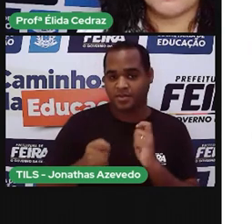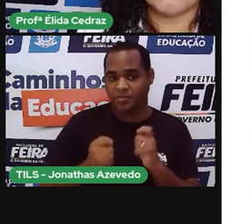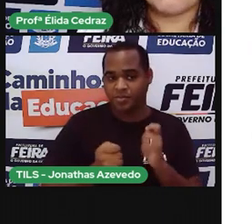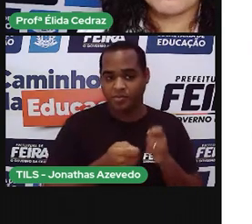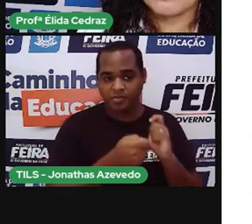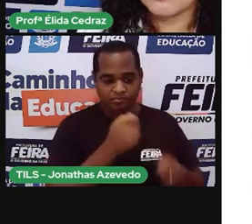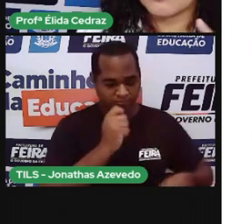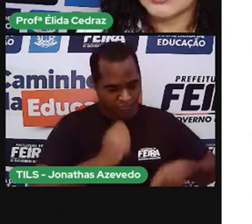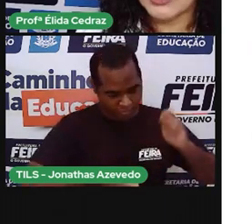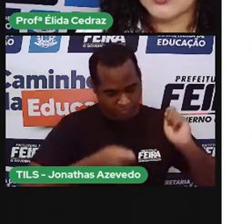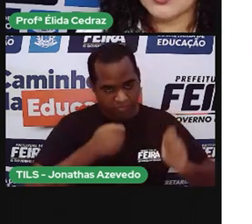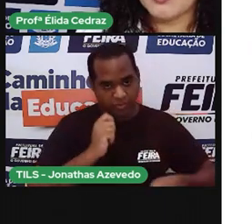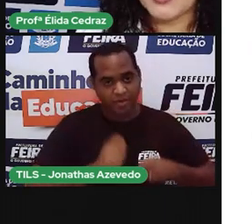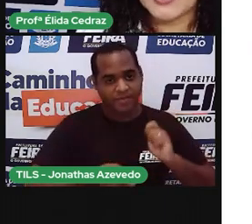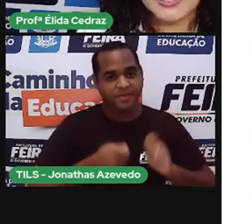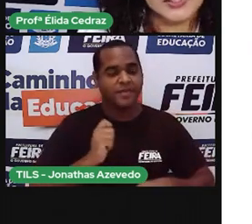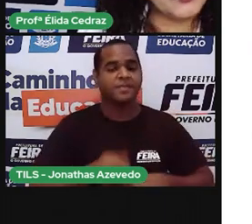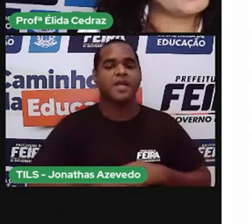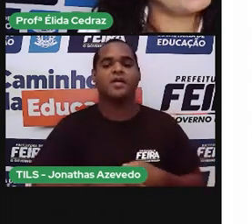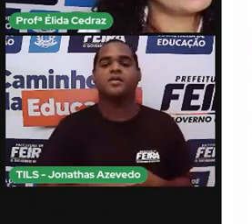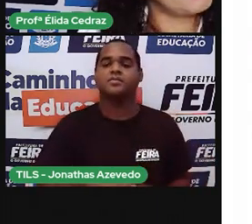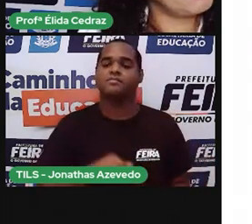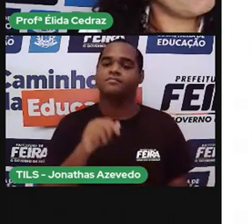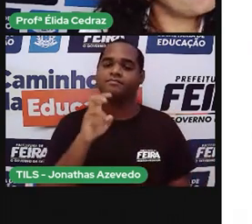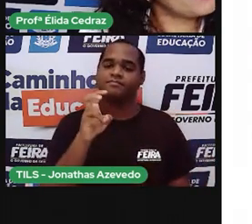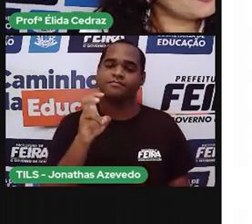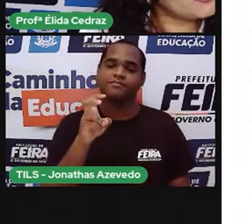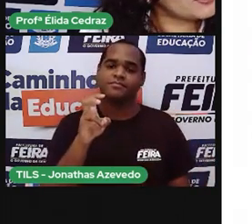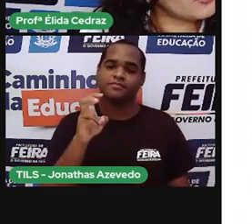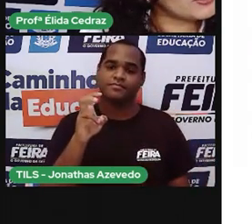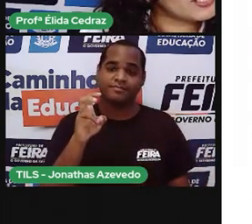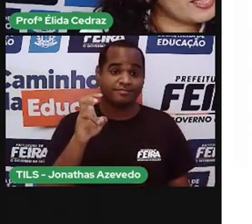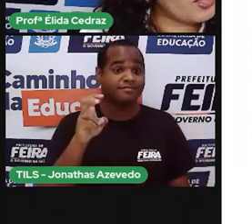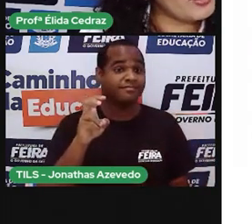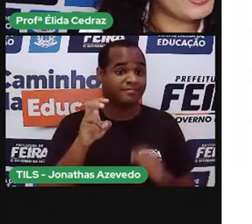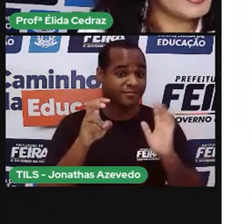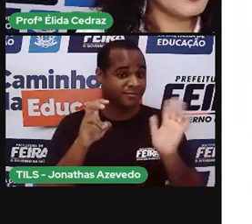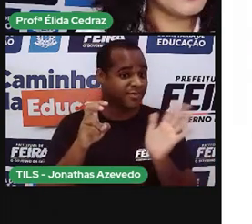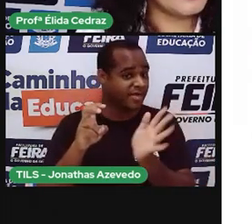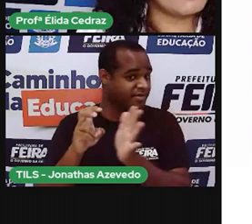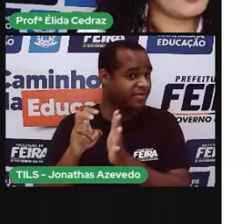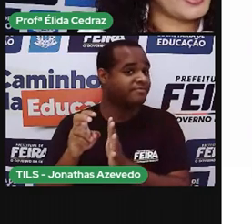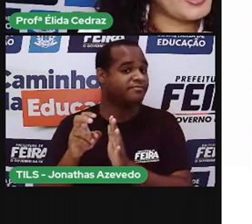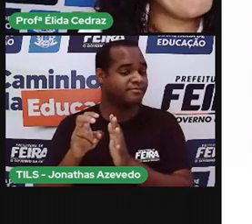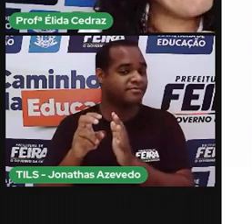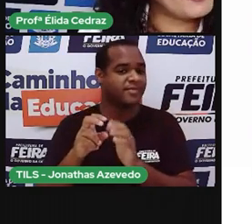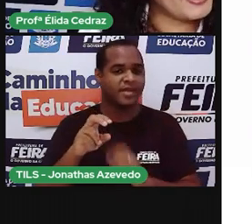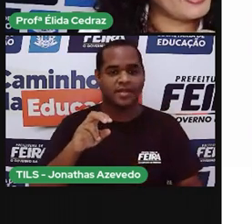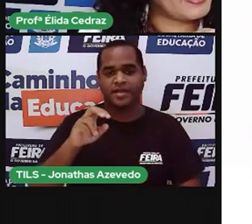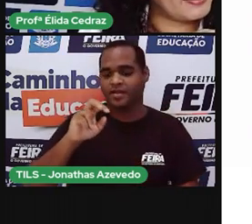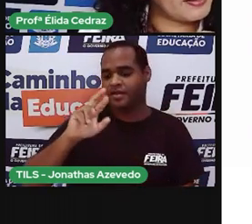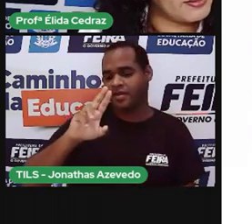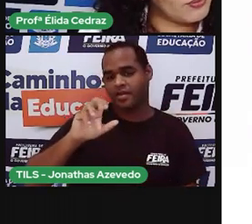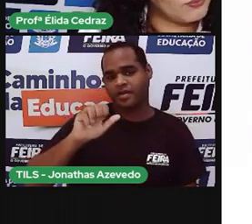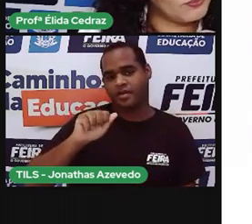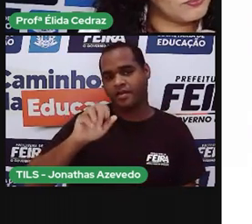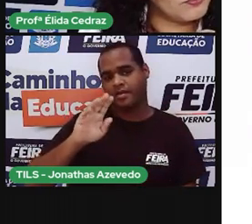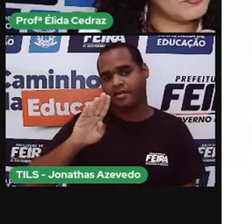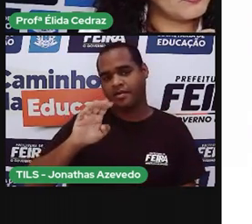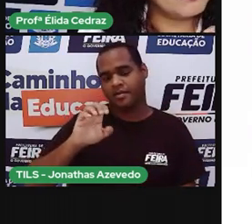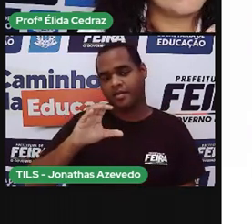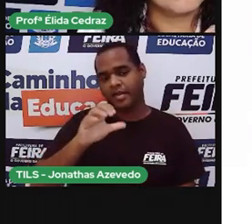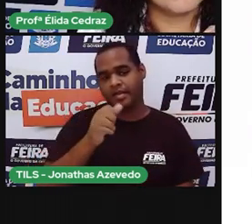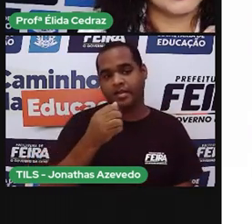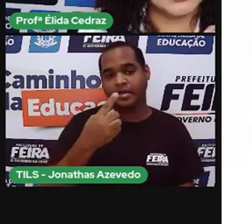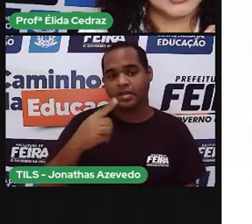bom Oi e o número cinco que nós também vimos na nossa sala é a Betão